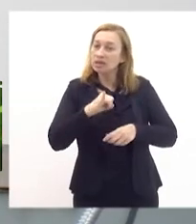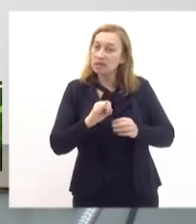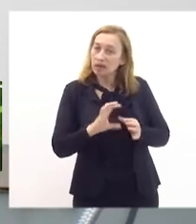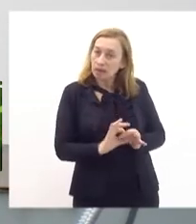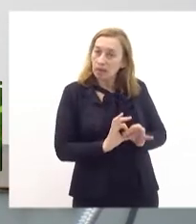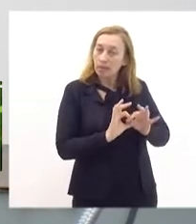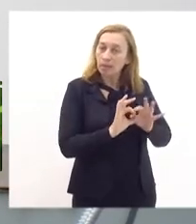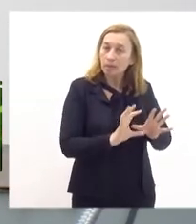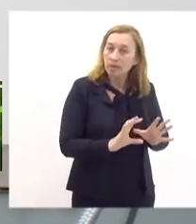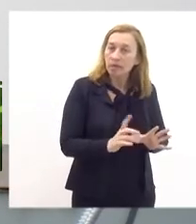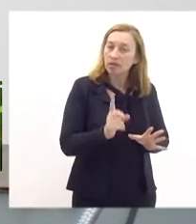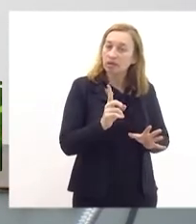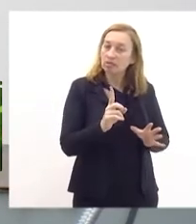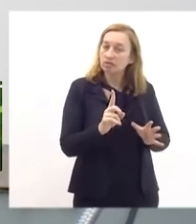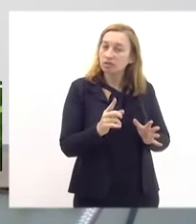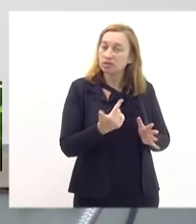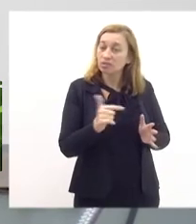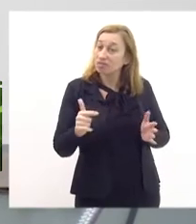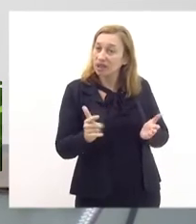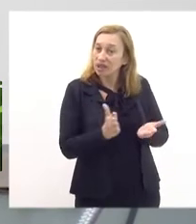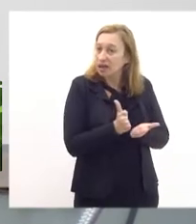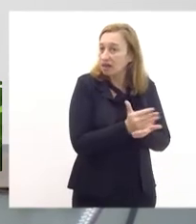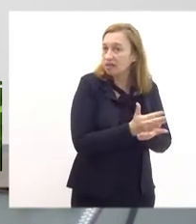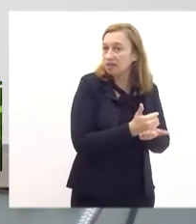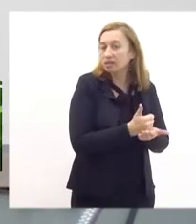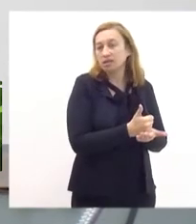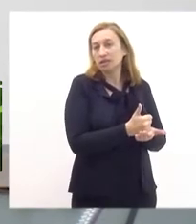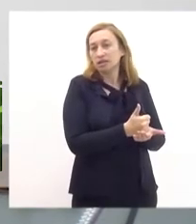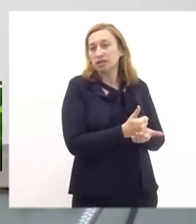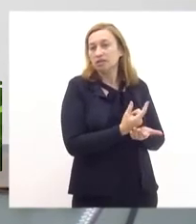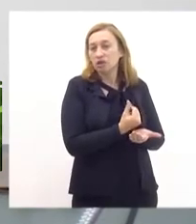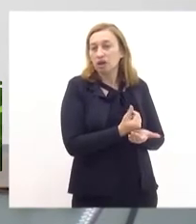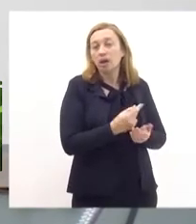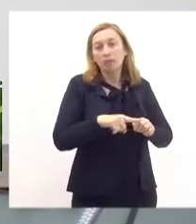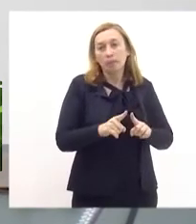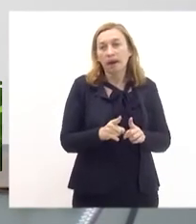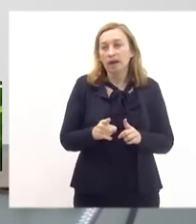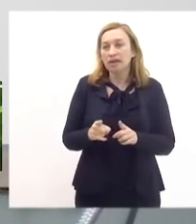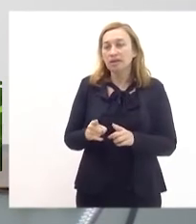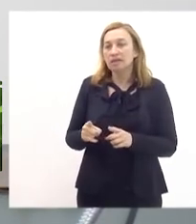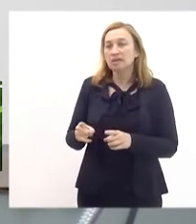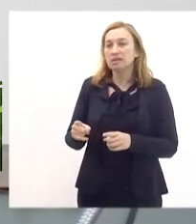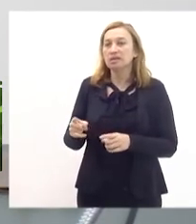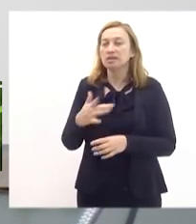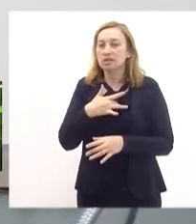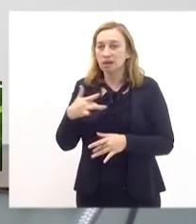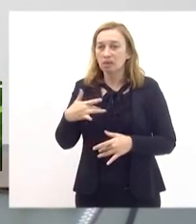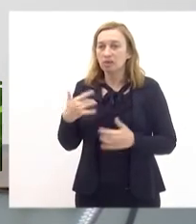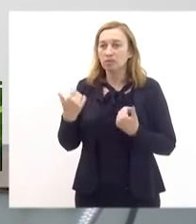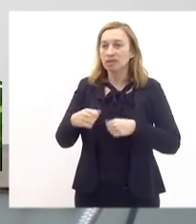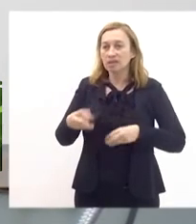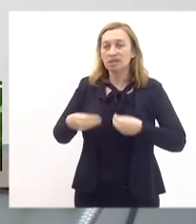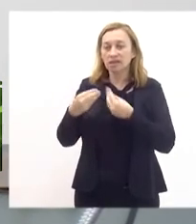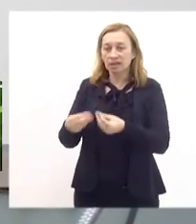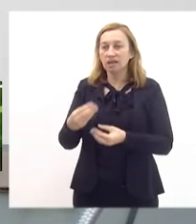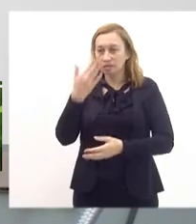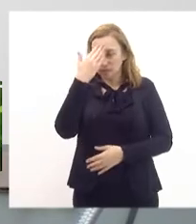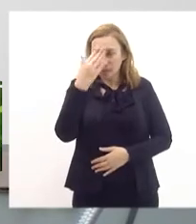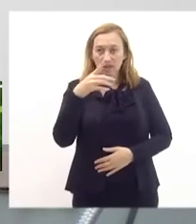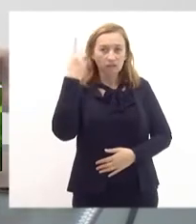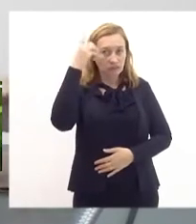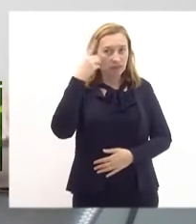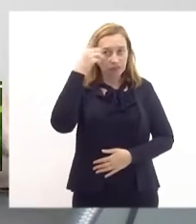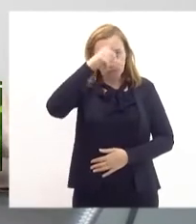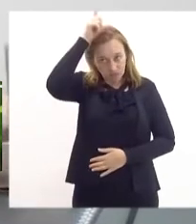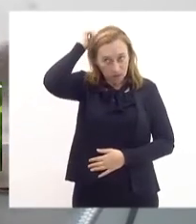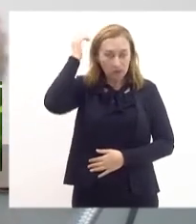tenha arrecadação, esse bem-estar tem que ser garantido e a integridade tem que ser conquistada. É isso. Muito obrigada, deputado Luiz Paulo.